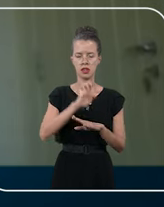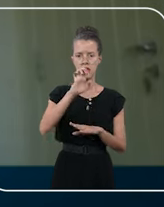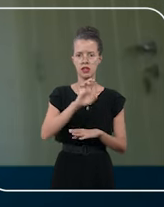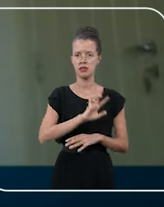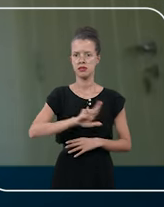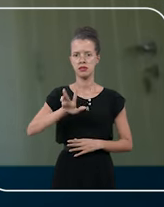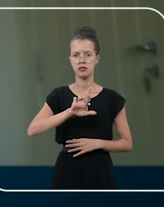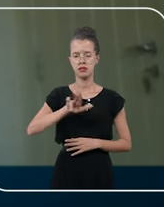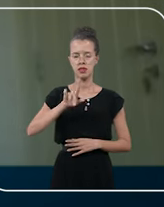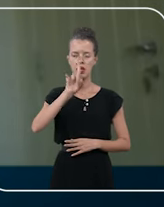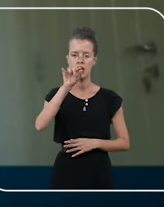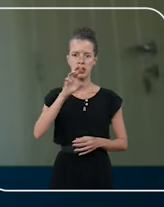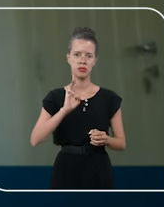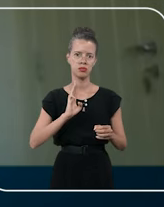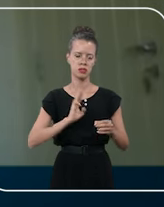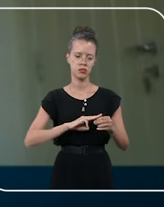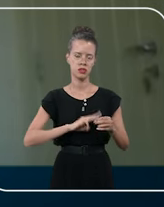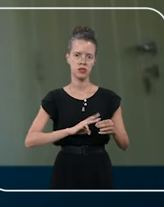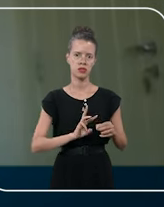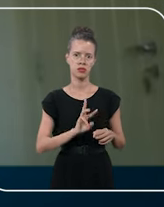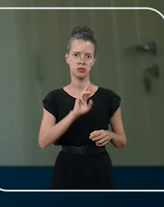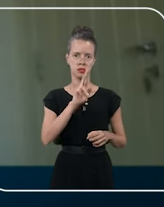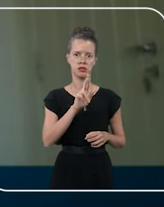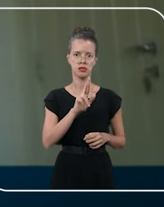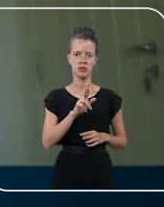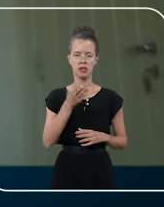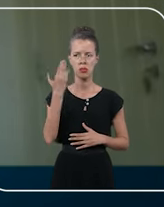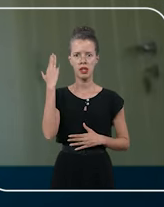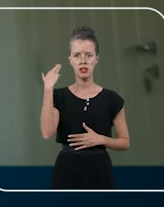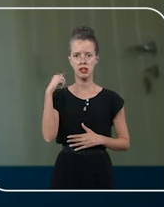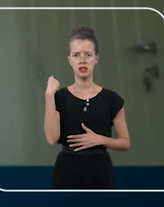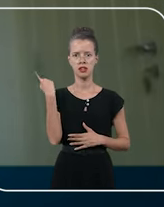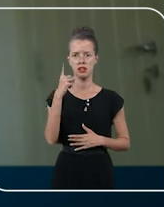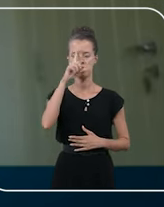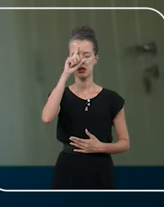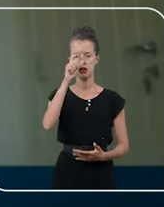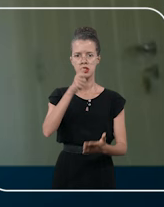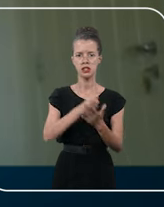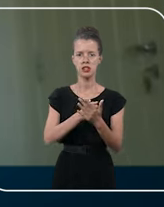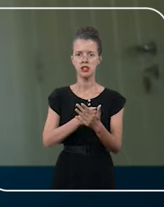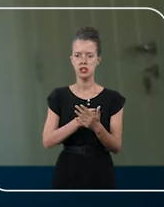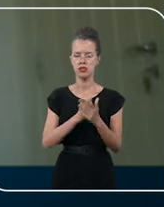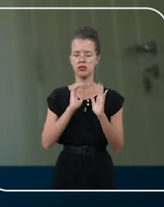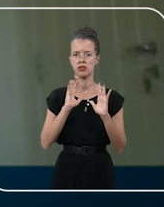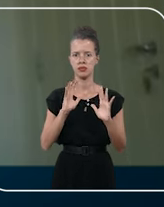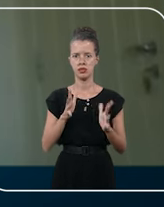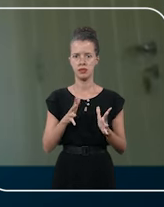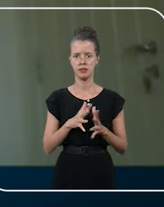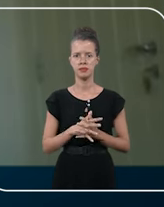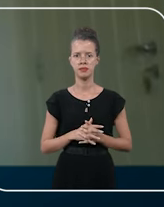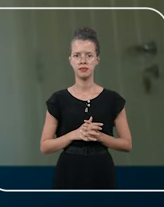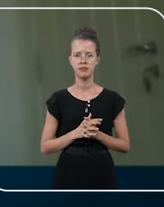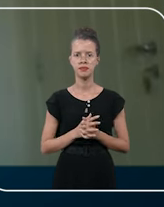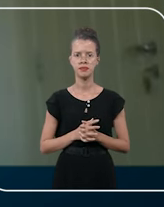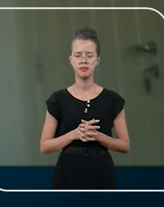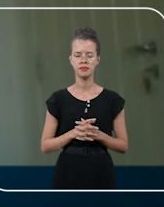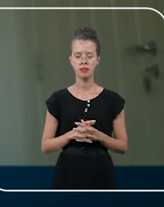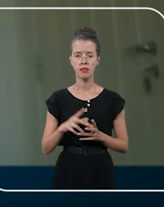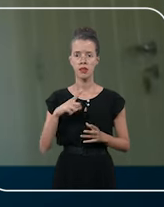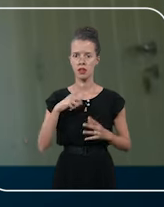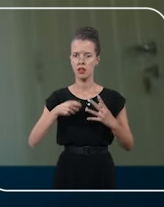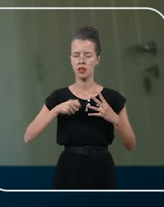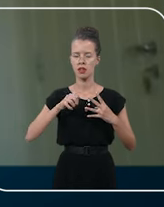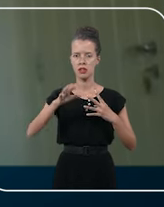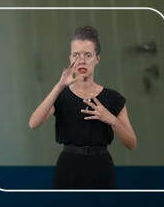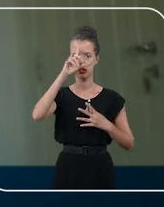mesmo já decidido, né? É uma questão um pouco mais pacífica na jurisprudência. Então, a